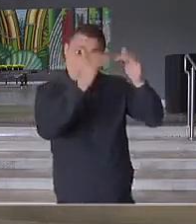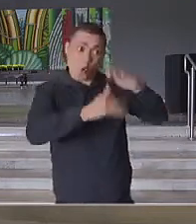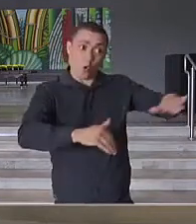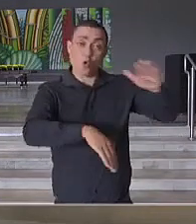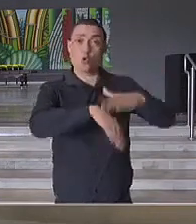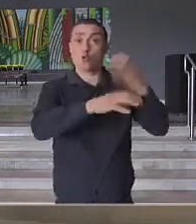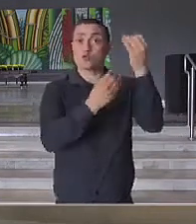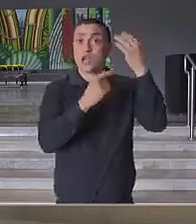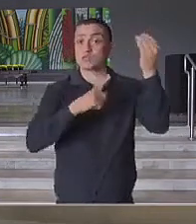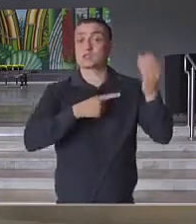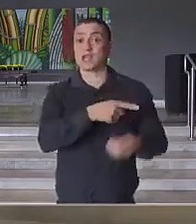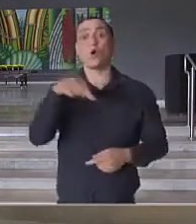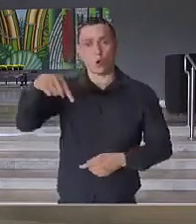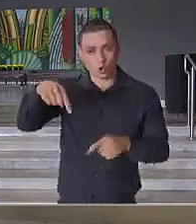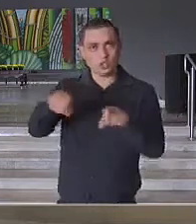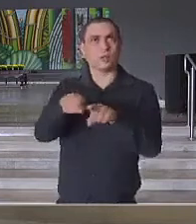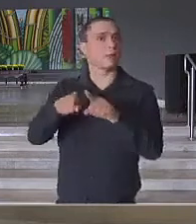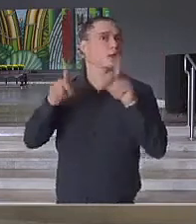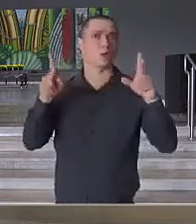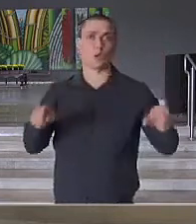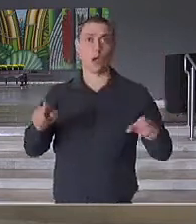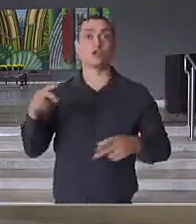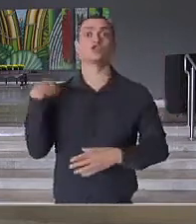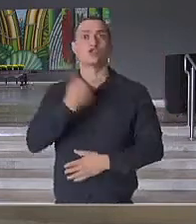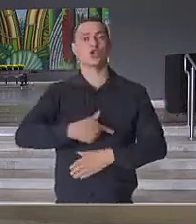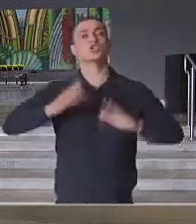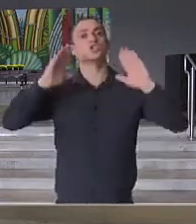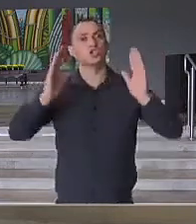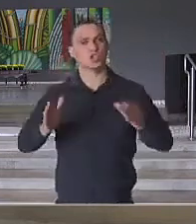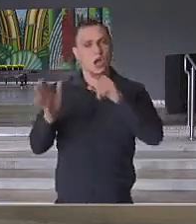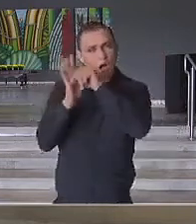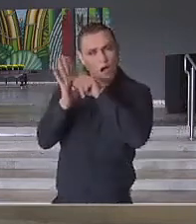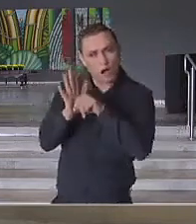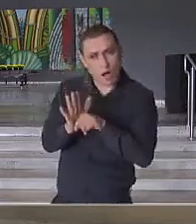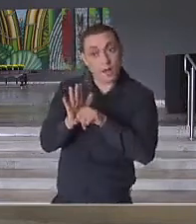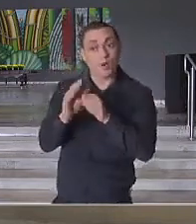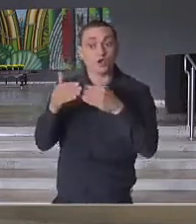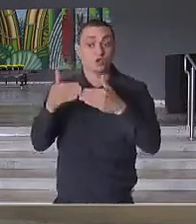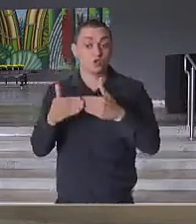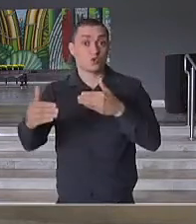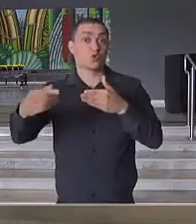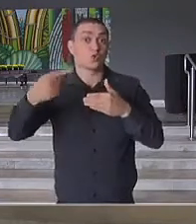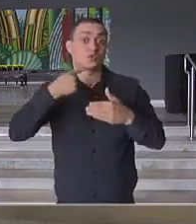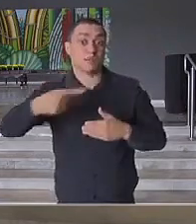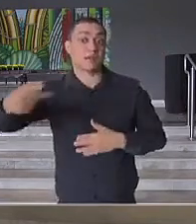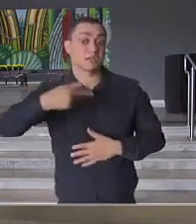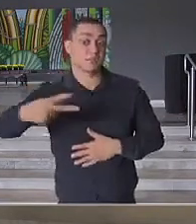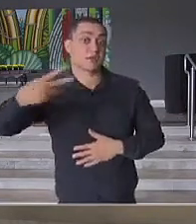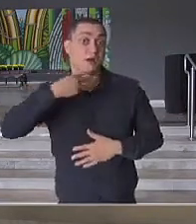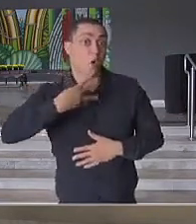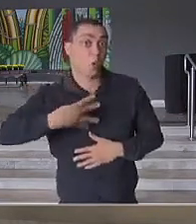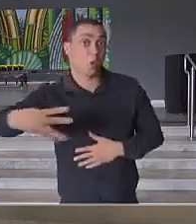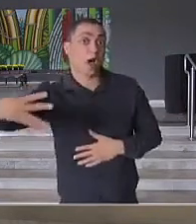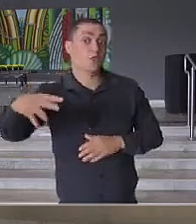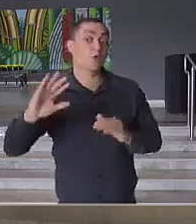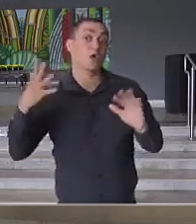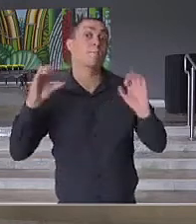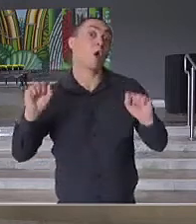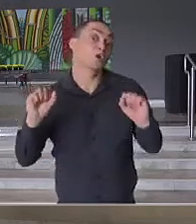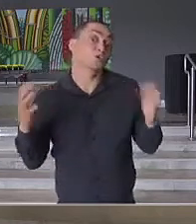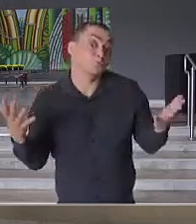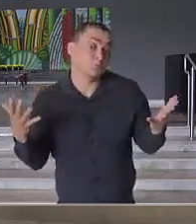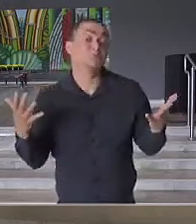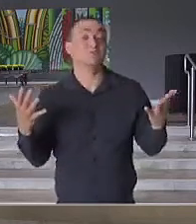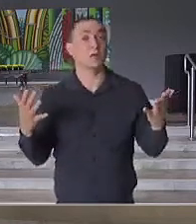que nós tínhamos. E aqui hoje também, nós já fizemos uma análise do que pode acontecer nas próximas 4 semanas. E por isso,